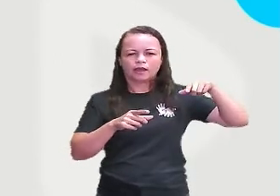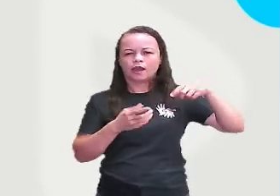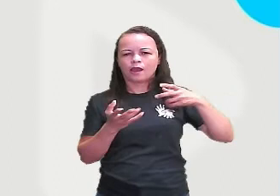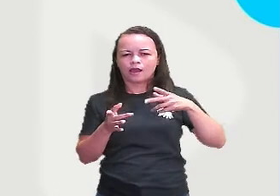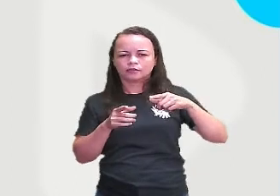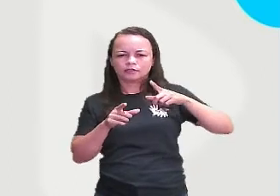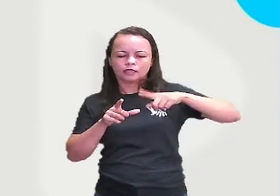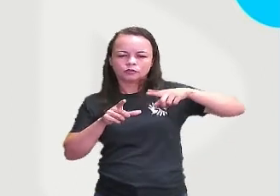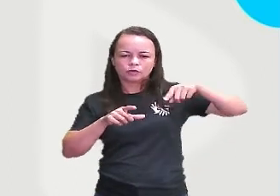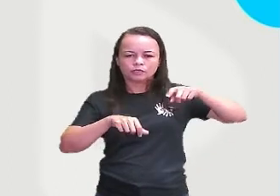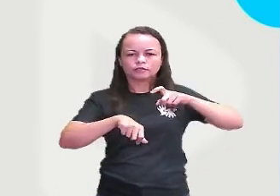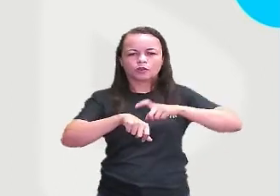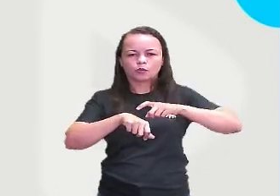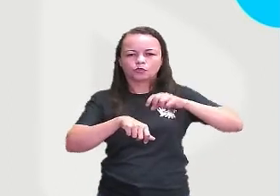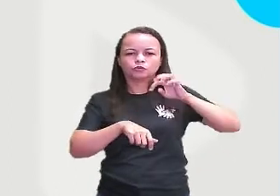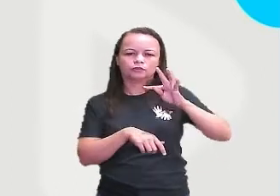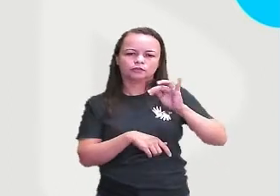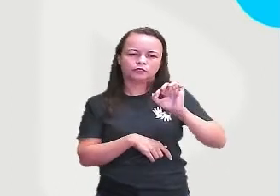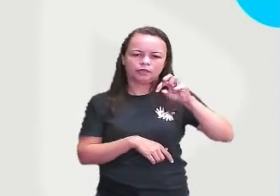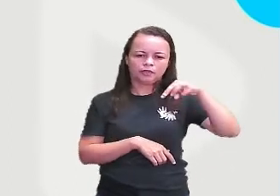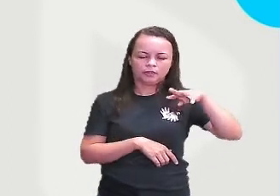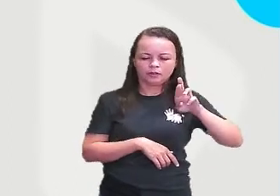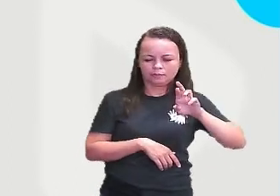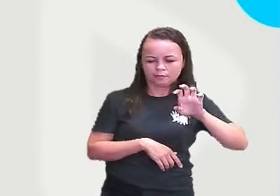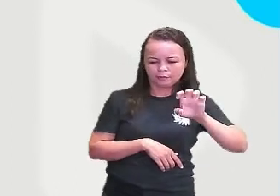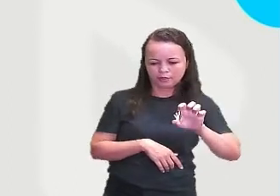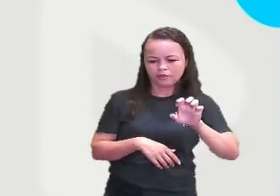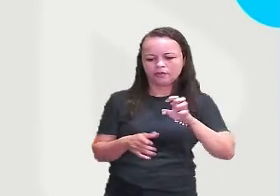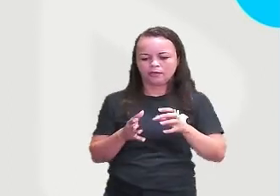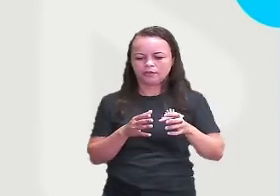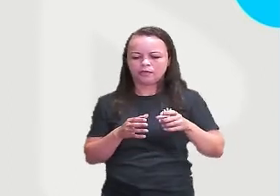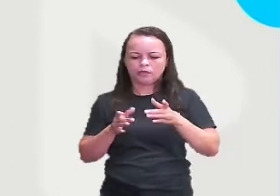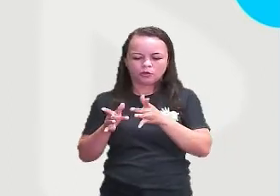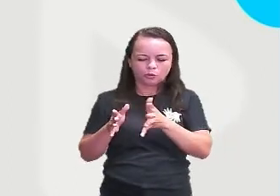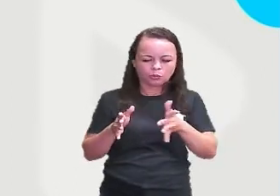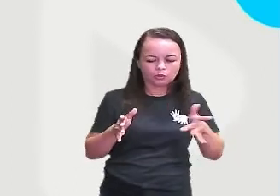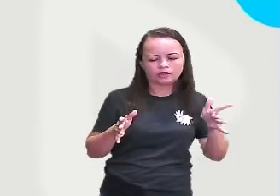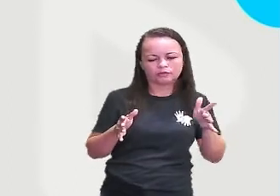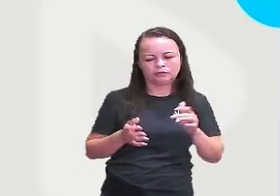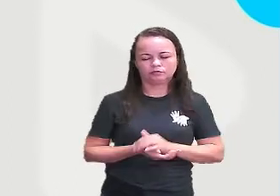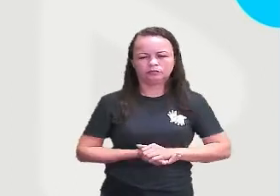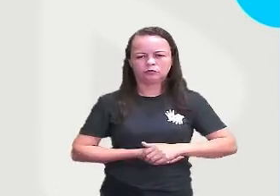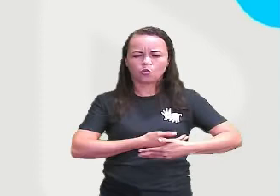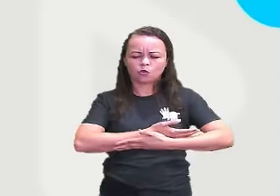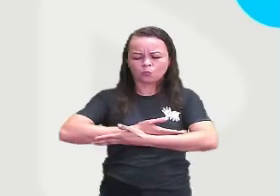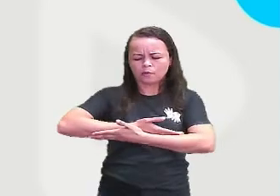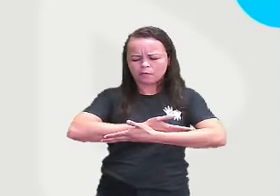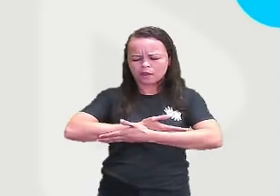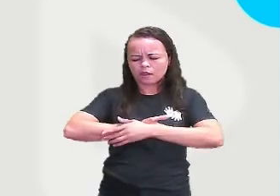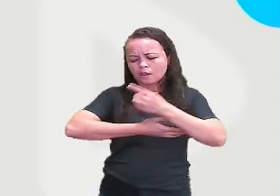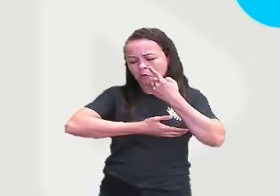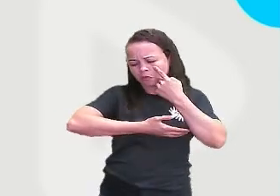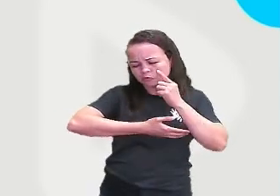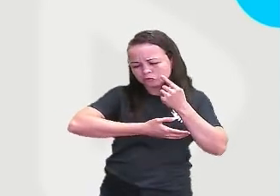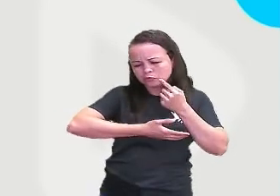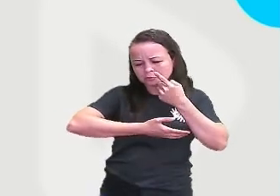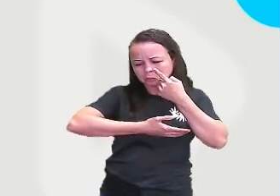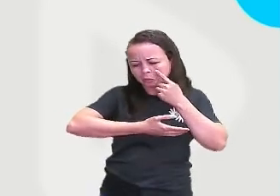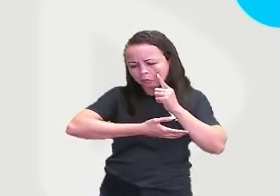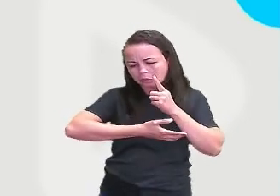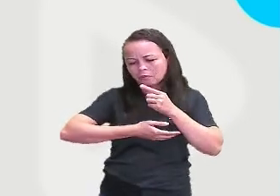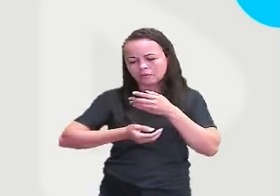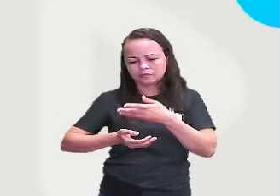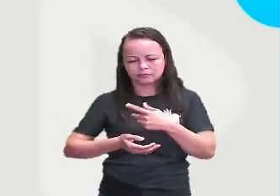a duração e o timbre. Quando o choro do bebê foi muito estridente, a qual propriedade você